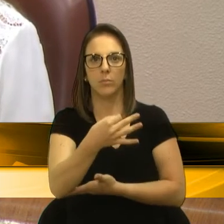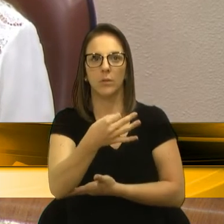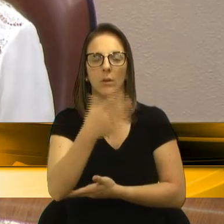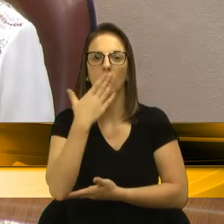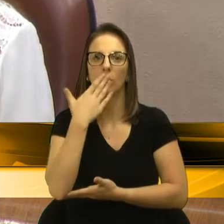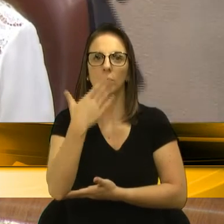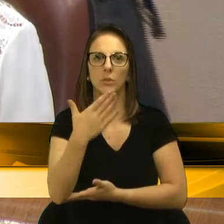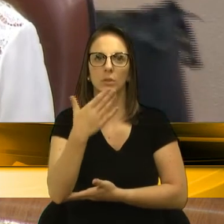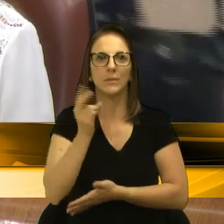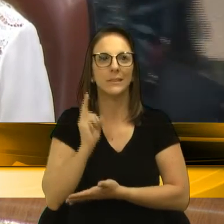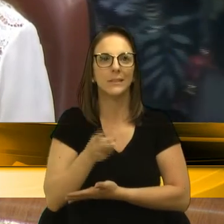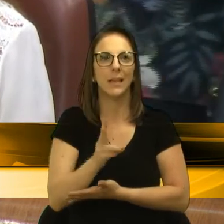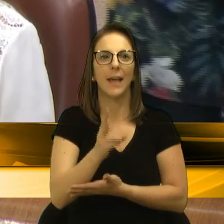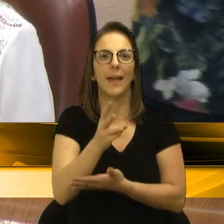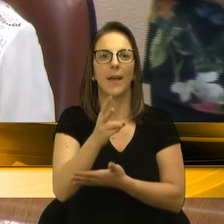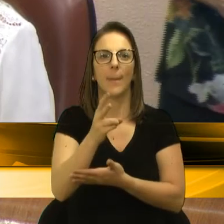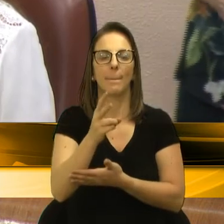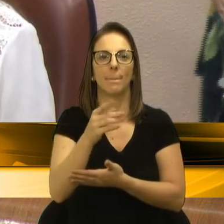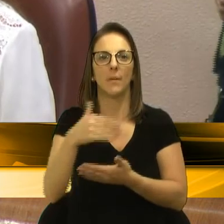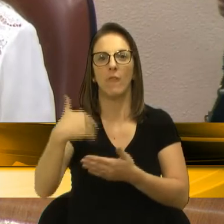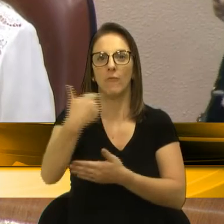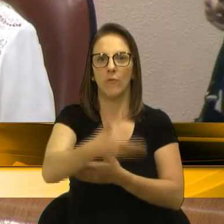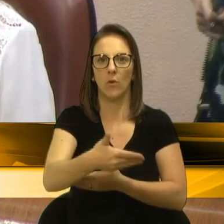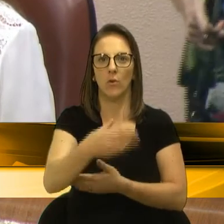dos documentos externos